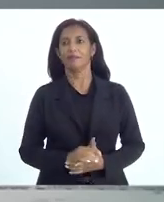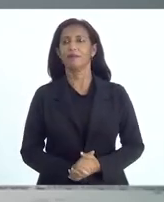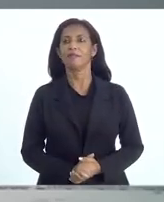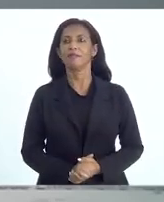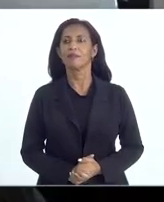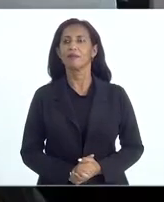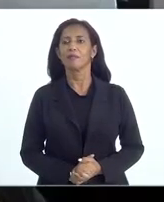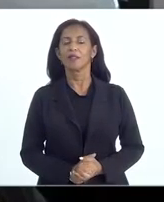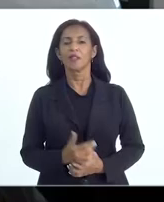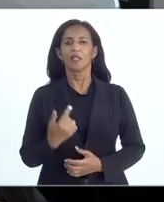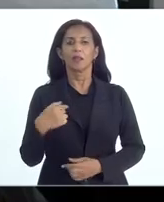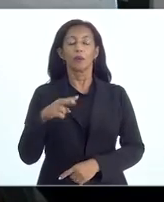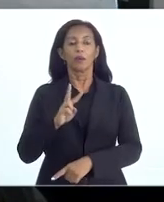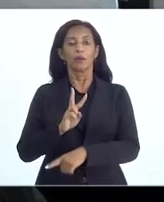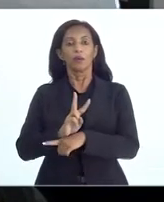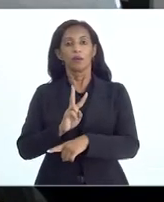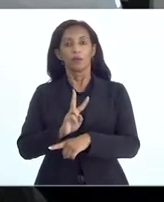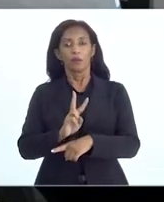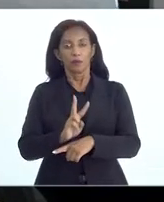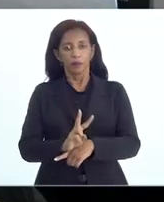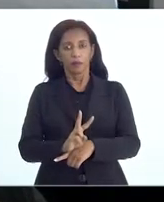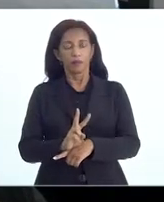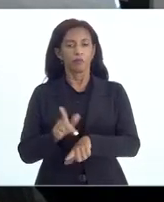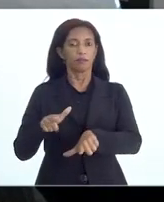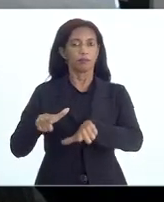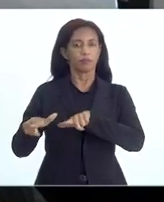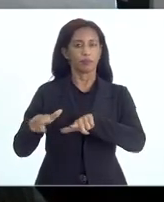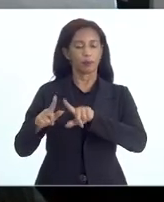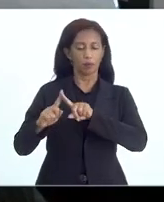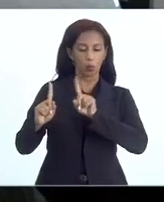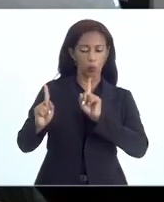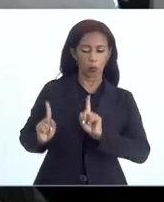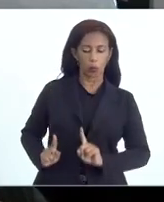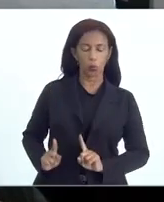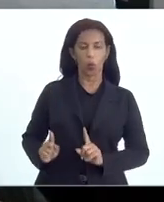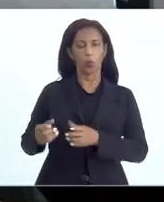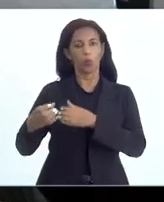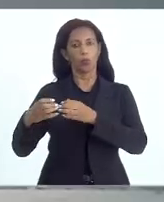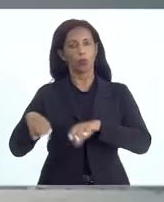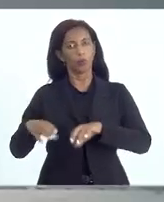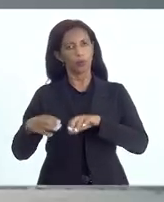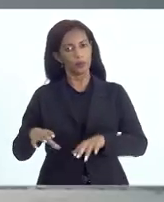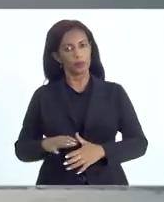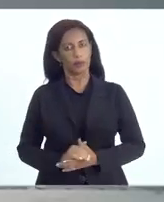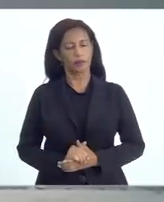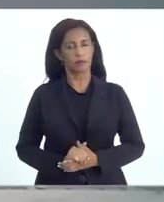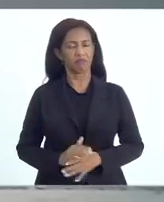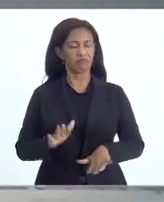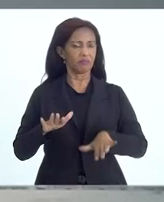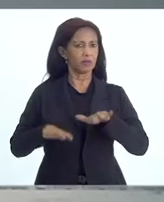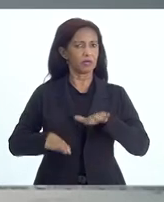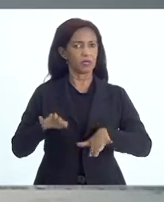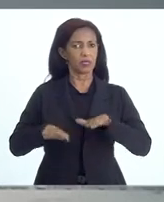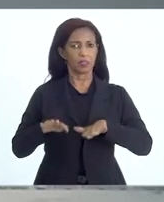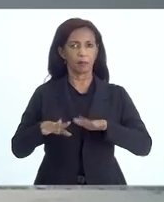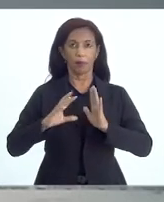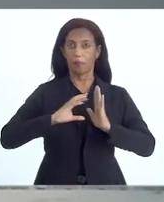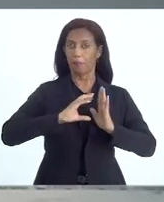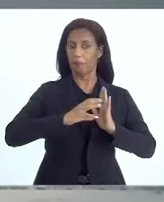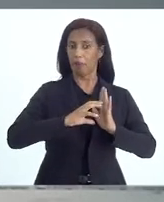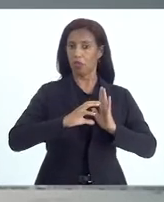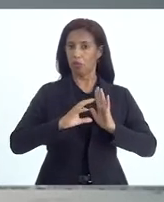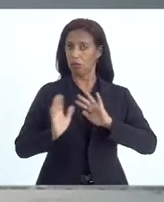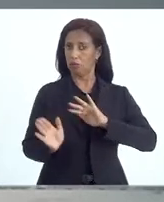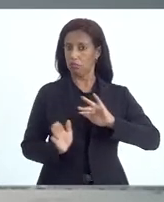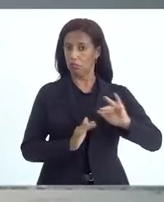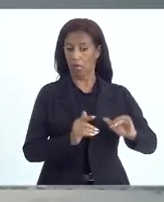estão defendendo né os servidores defendendo os concursados Independente de partido político